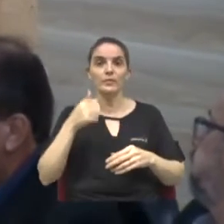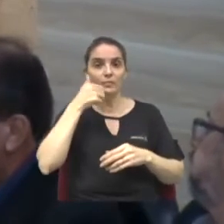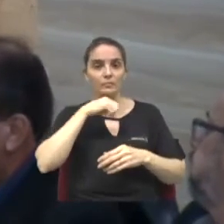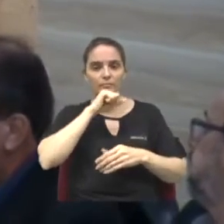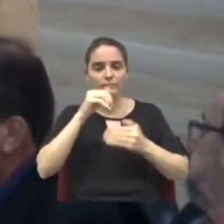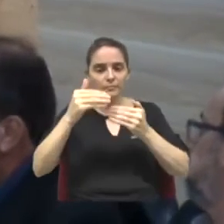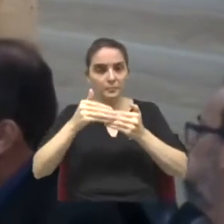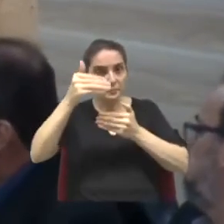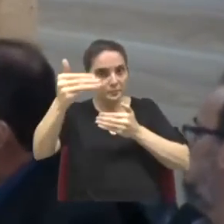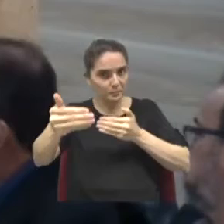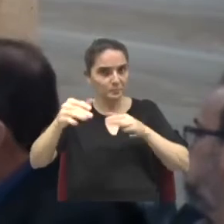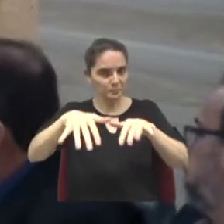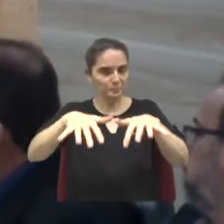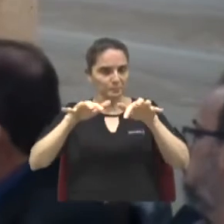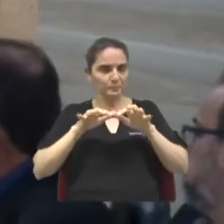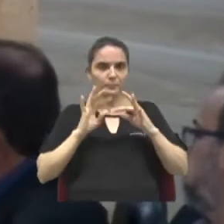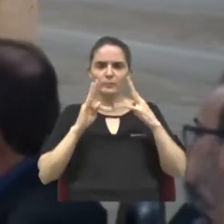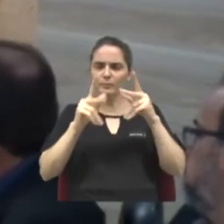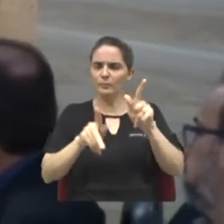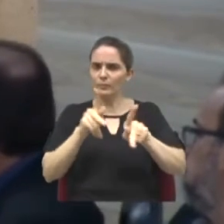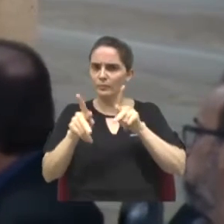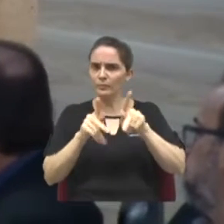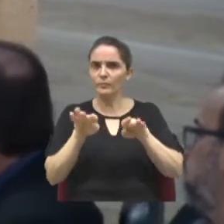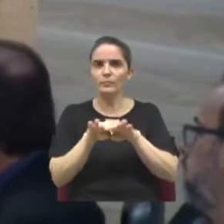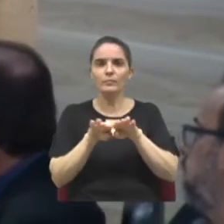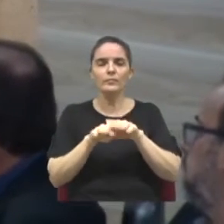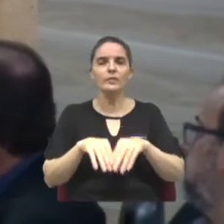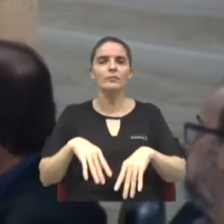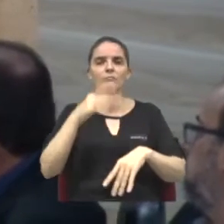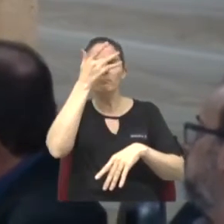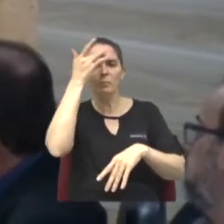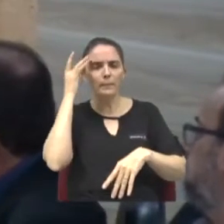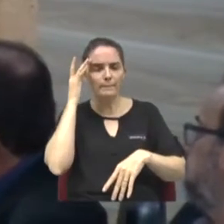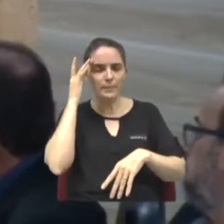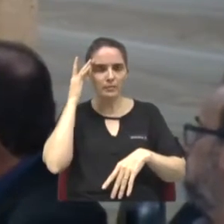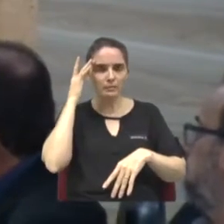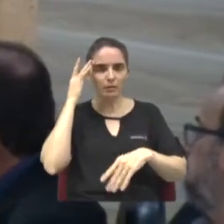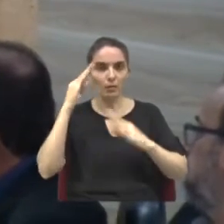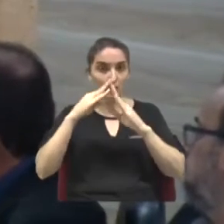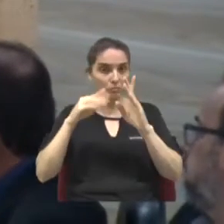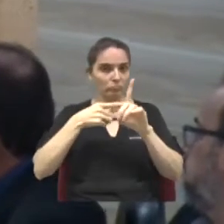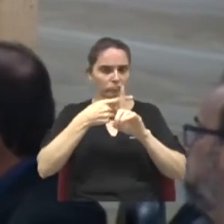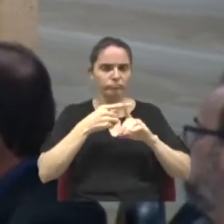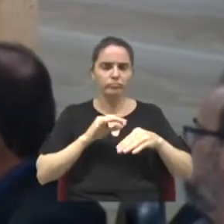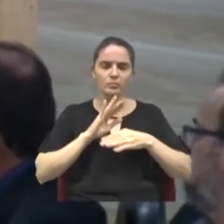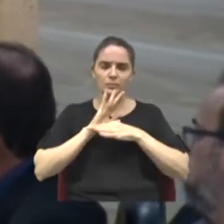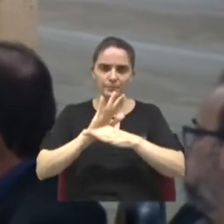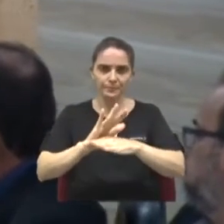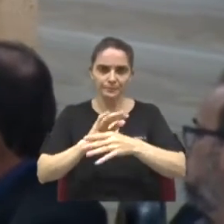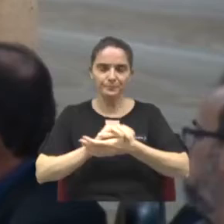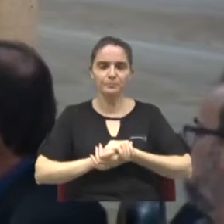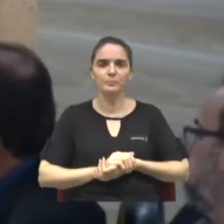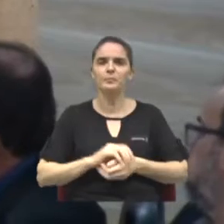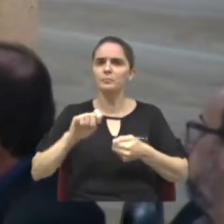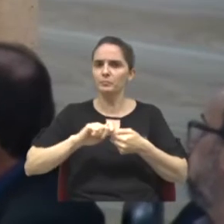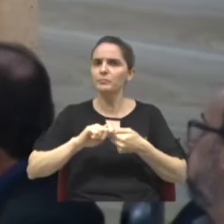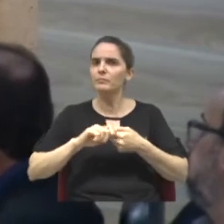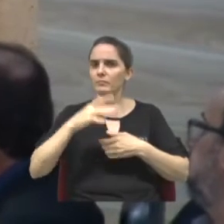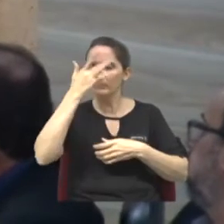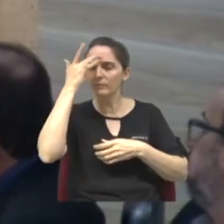Limeira por todo o apoio que tem me dado, aos irmãos da igreja, por tudo que tem feito por mim, visto que